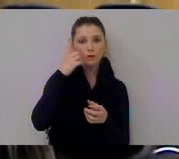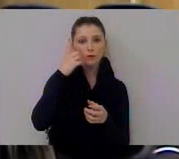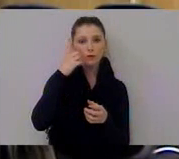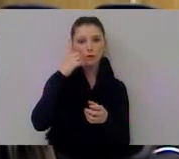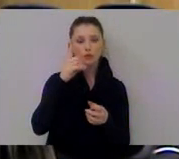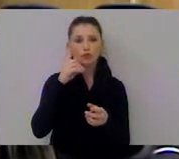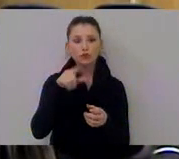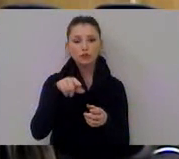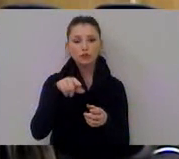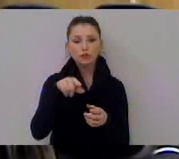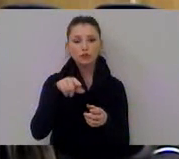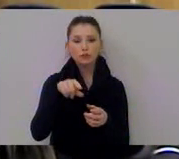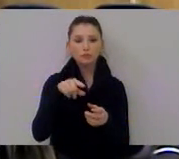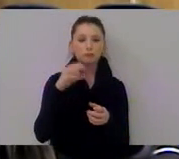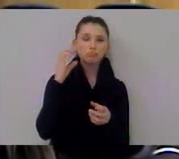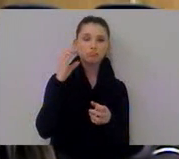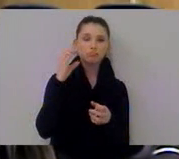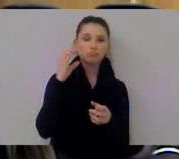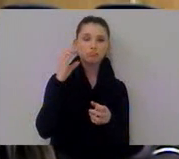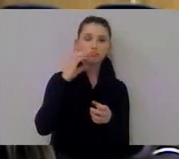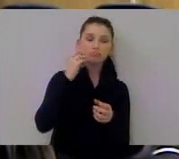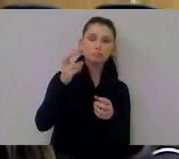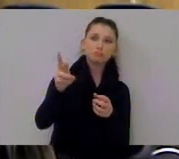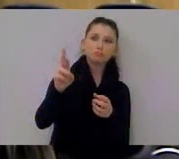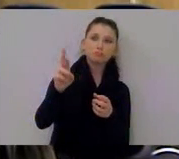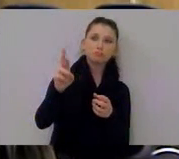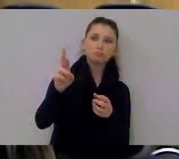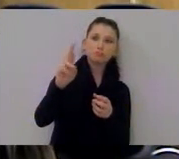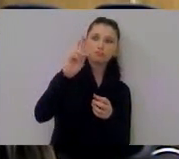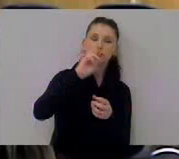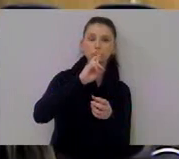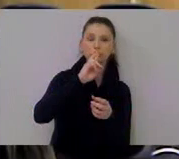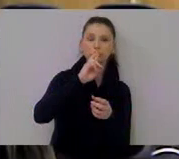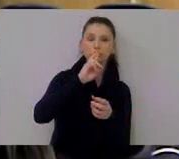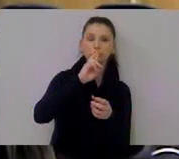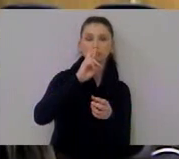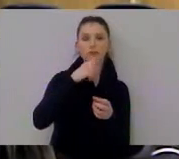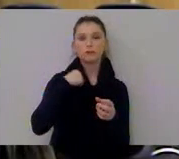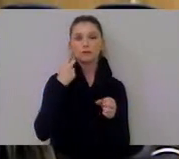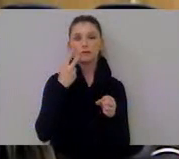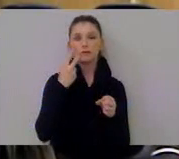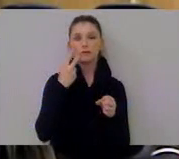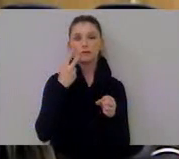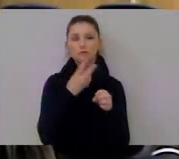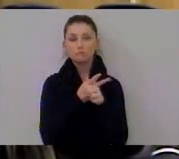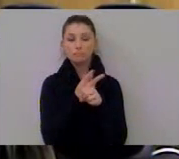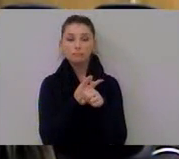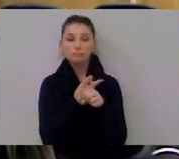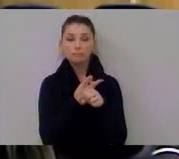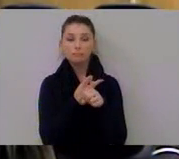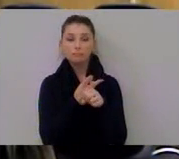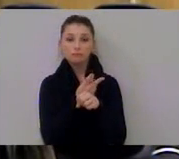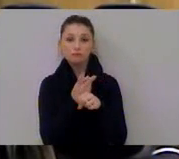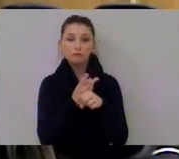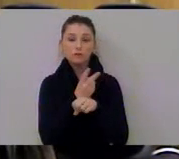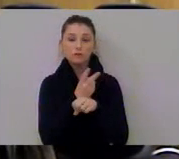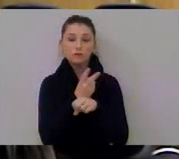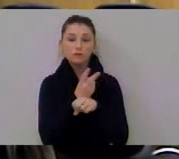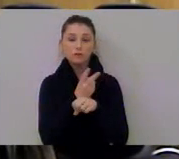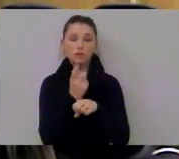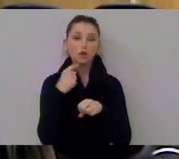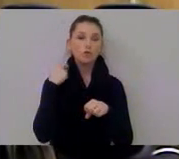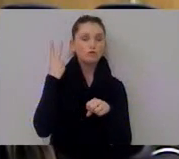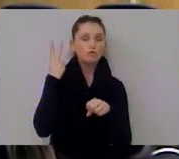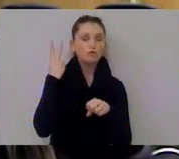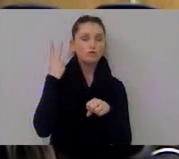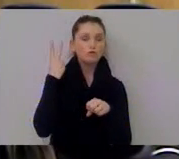imediatamente me respondeu e eu procurei e fui ao encontro